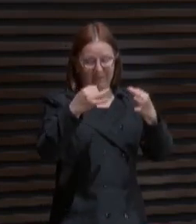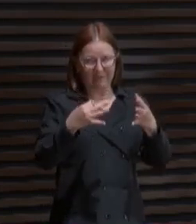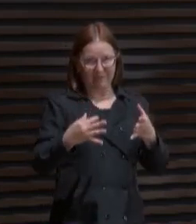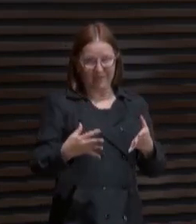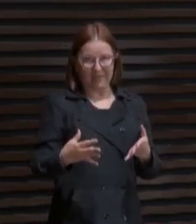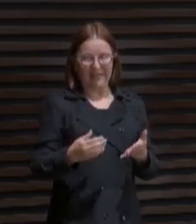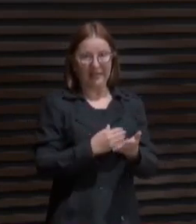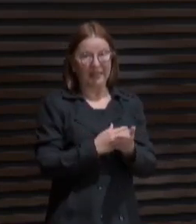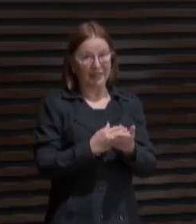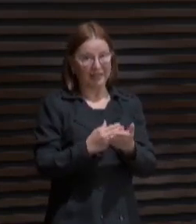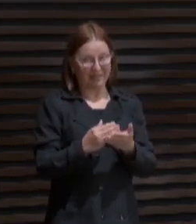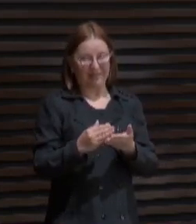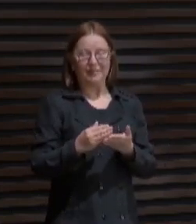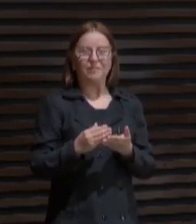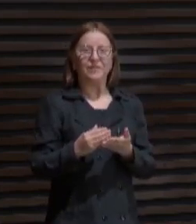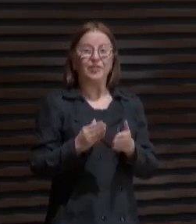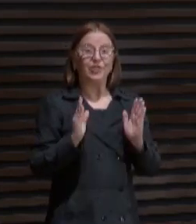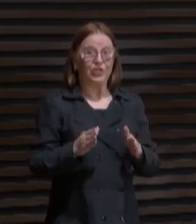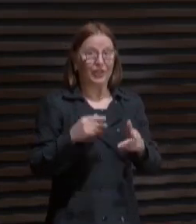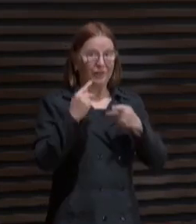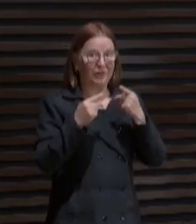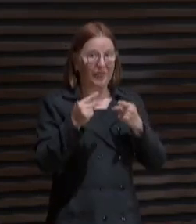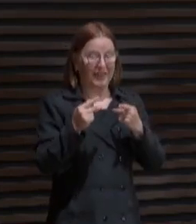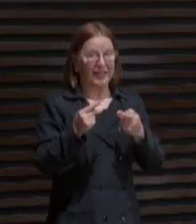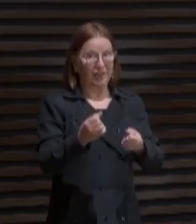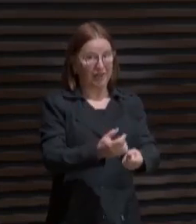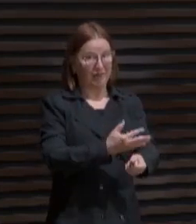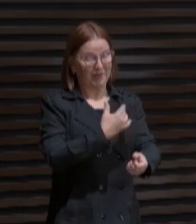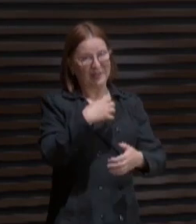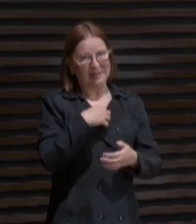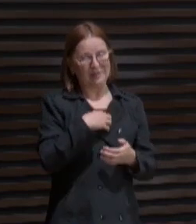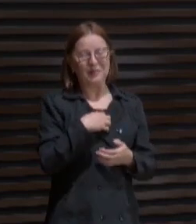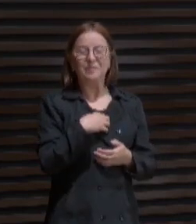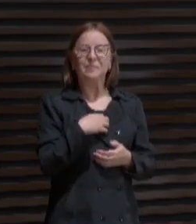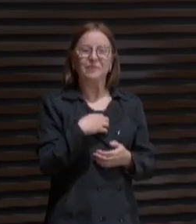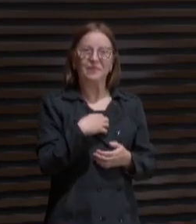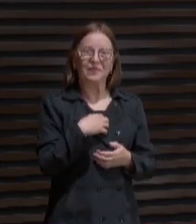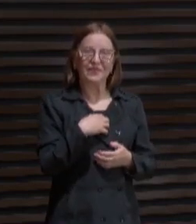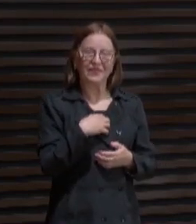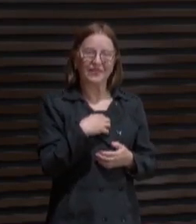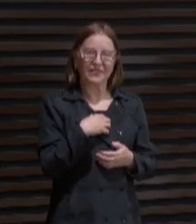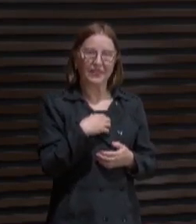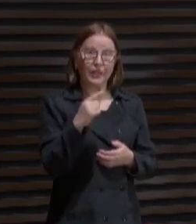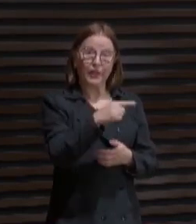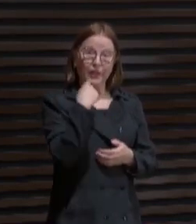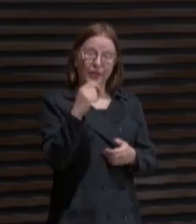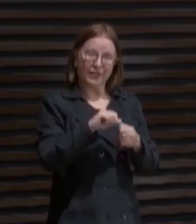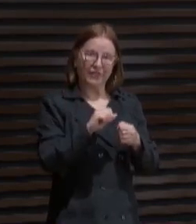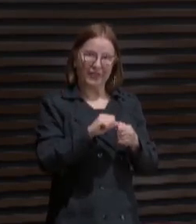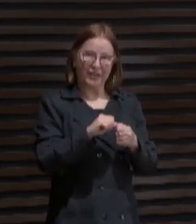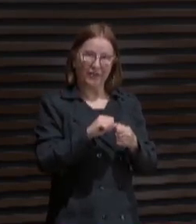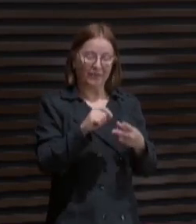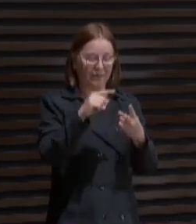de emoções e de sentimentos, que nós fomos feitos com 3 tipos de